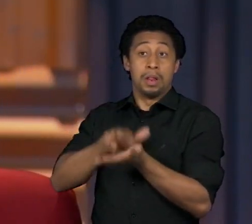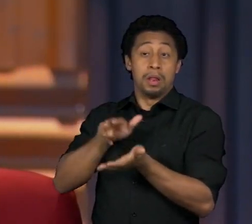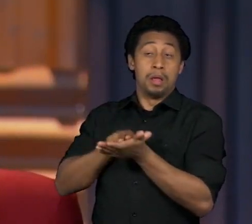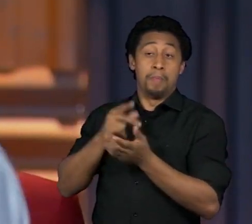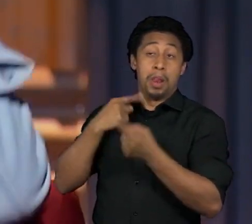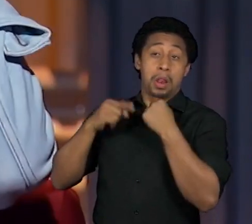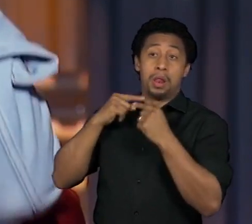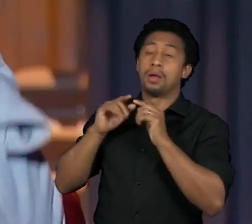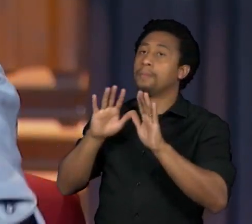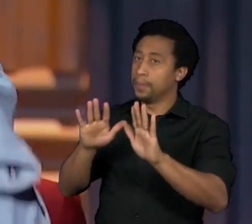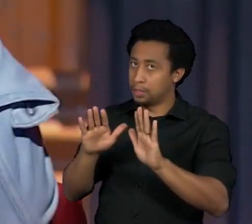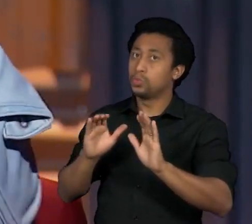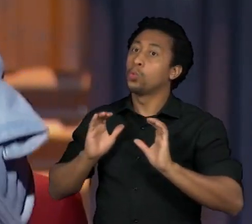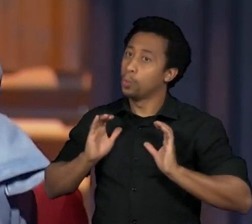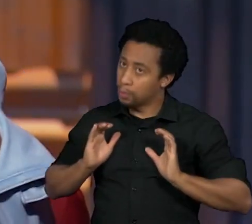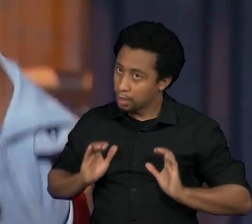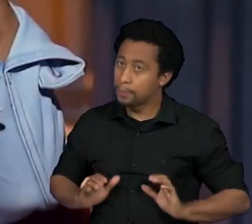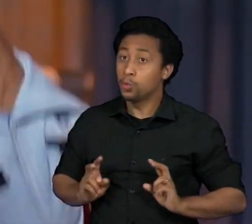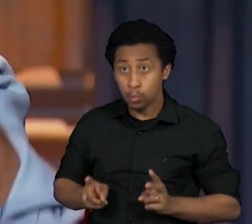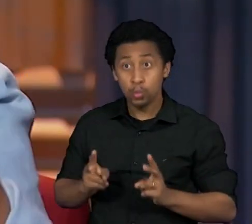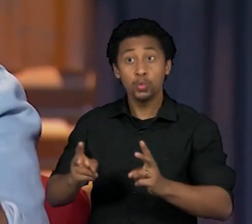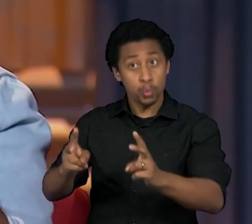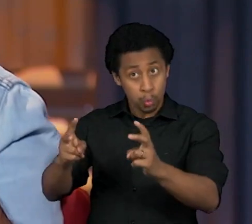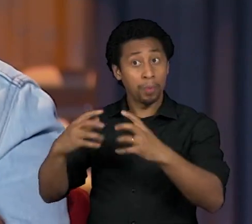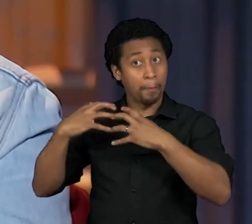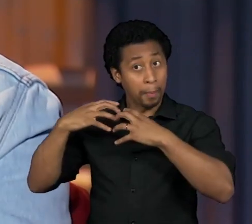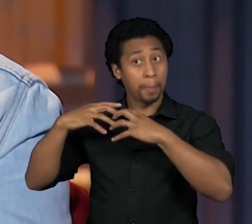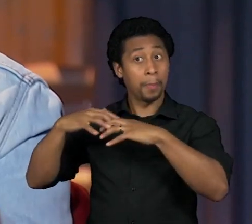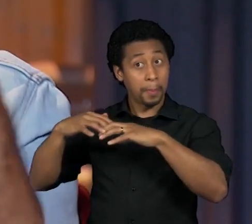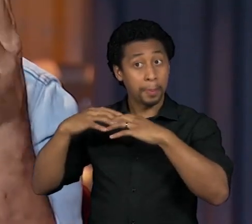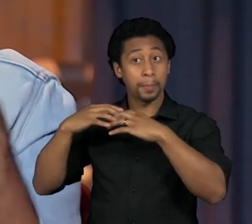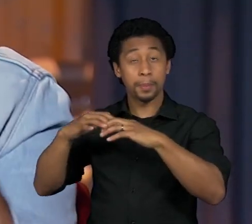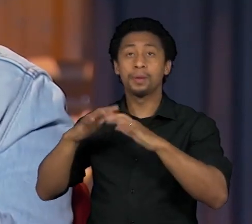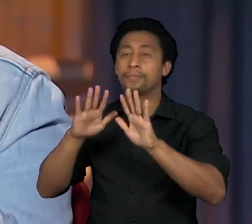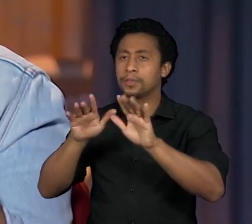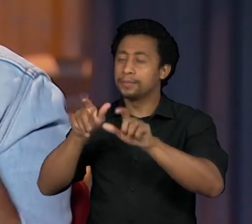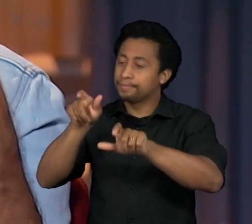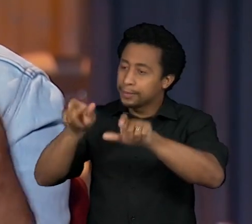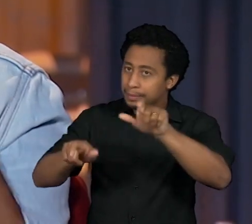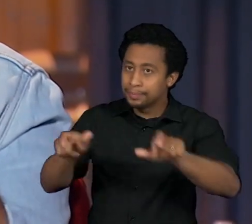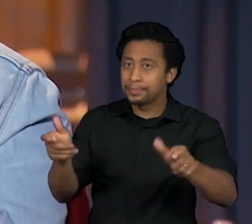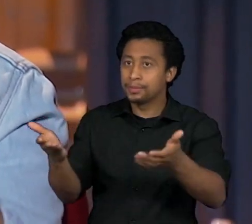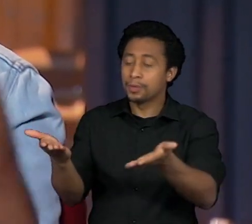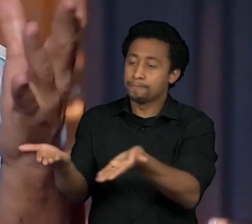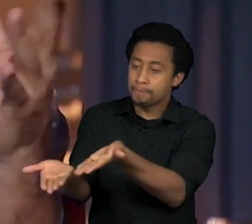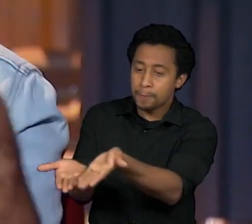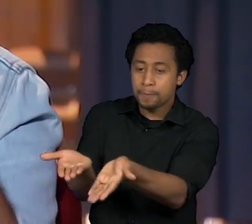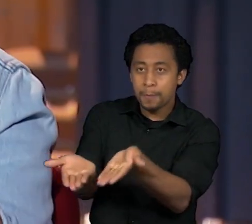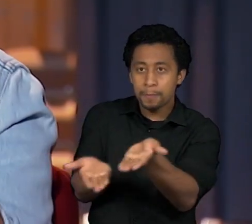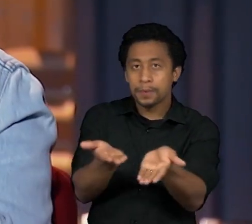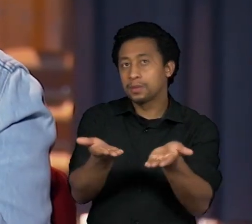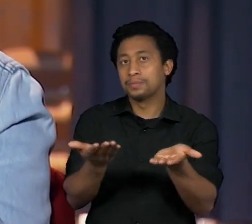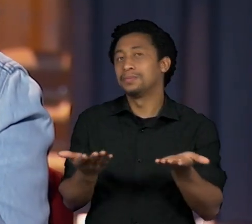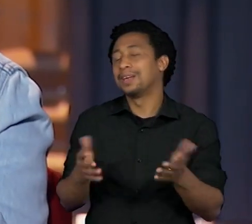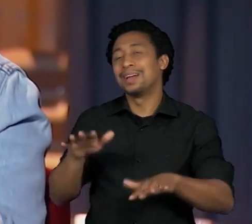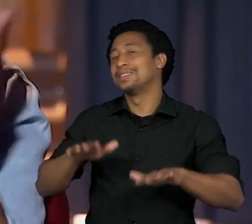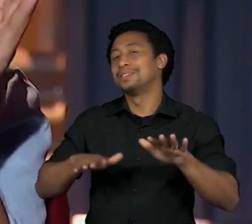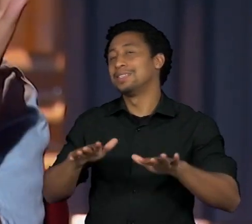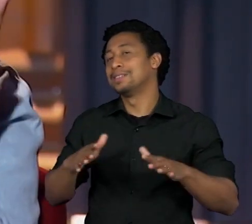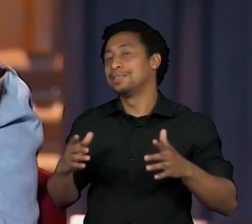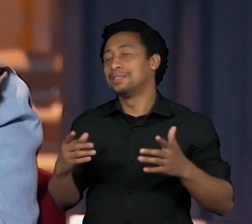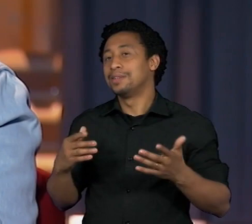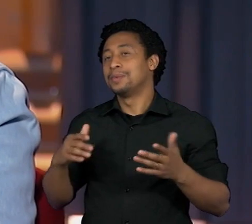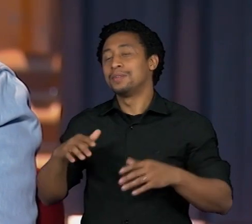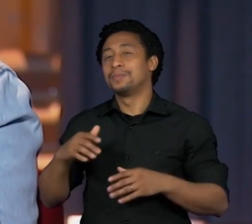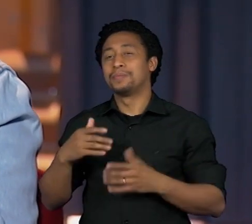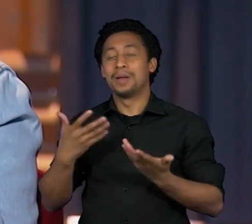ainda é viável, porque os neurônios continuam funcionando, eles não estão deprimidos. Sim. Mas no caso de uma pessoa que está simplesmente fazendo isso para uma jam session no